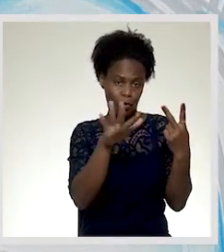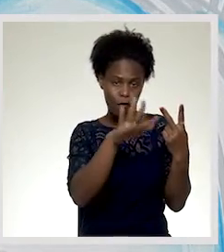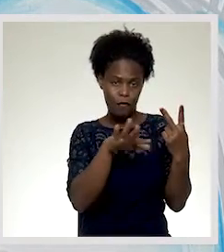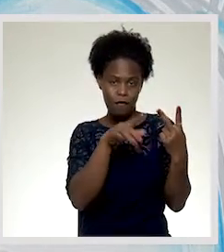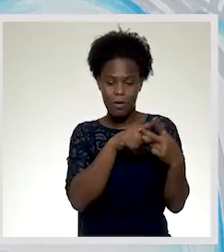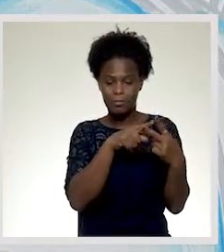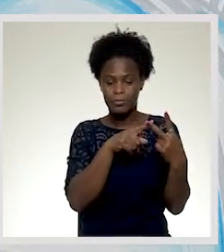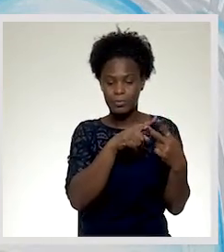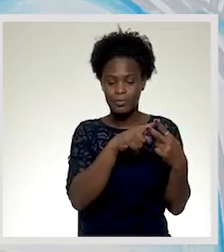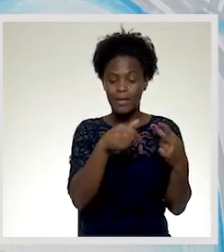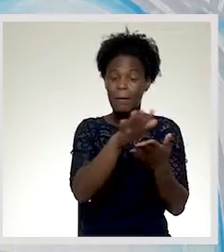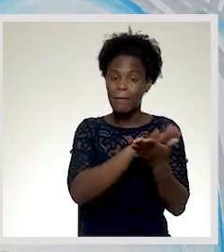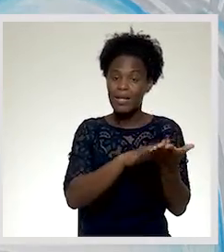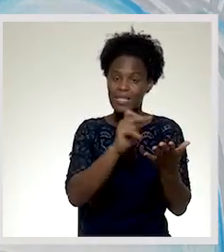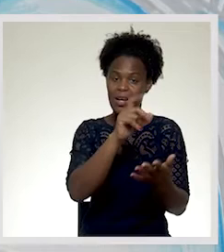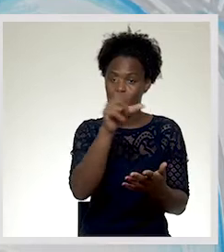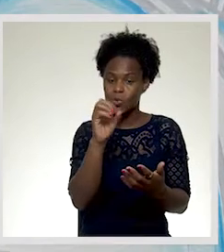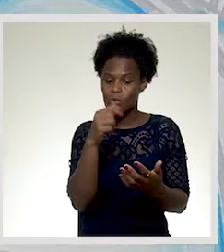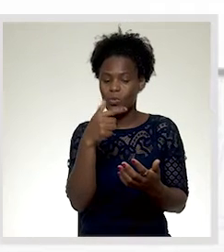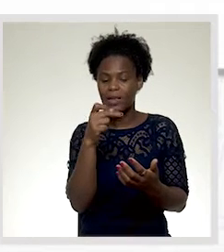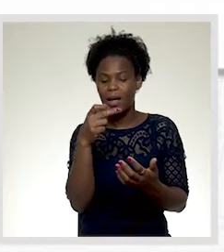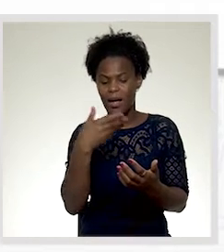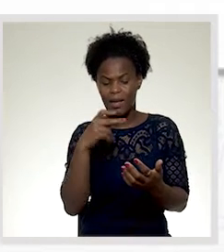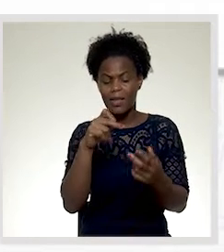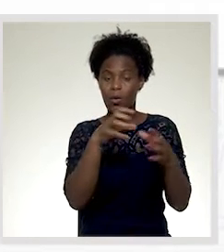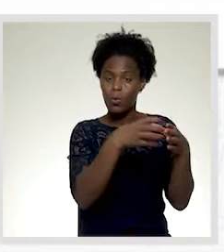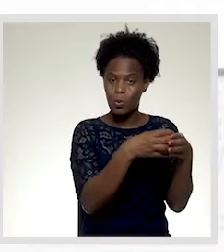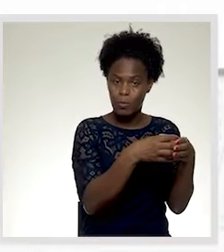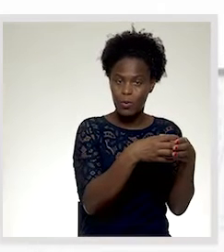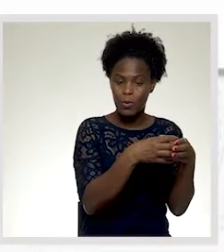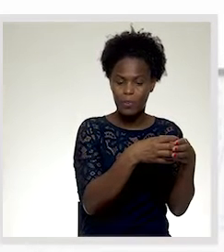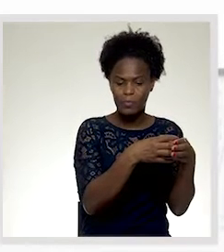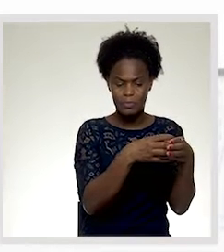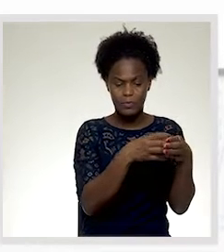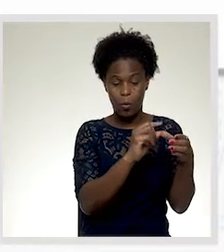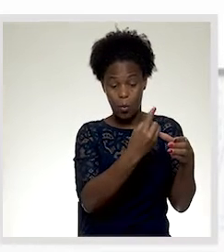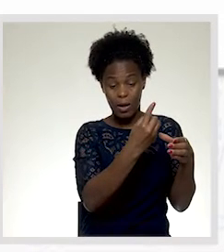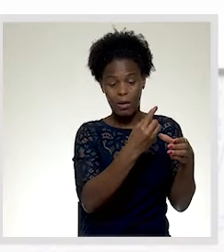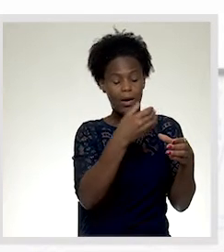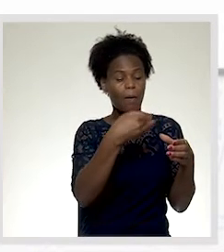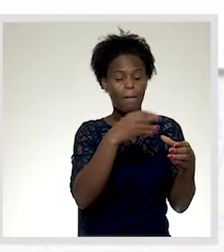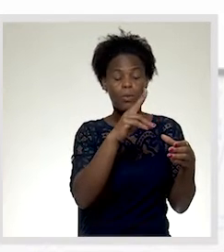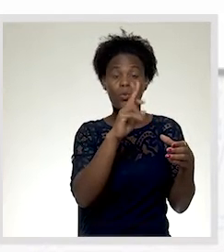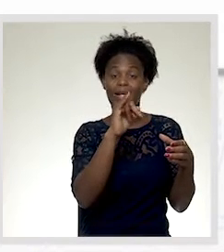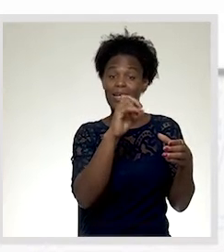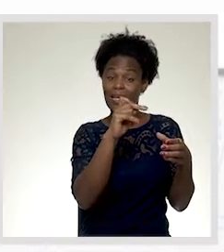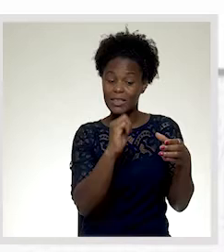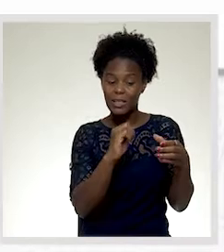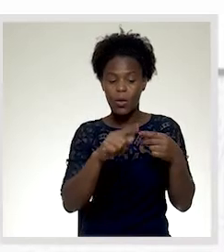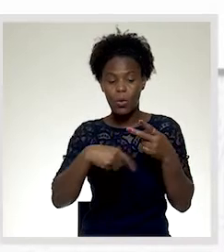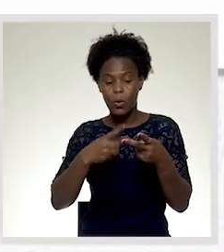dois tipos. Nós temos bases azotadas que pertencem a dois grupos, a grupos púricas, ou bases